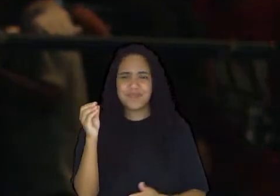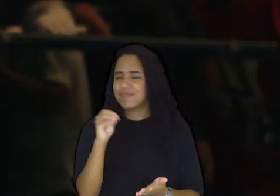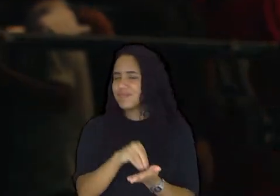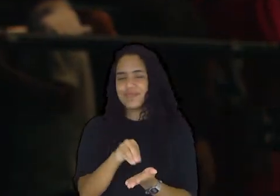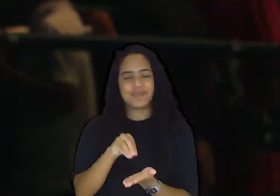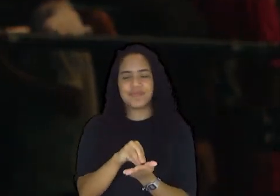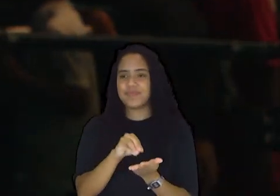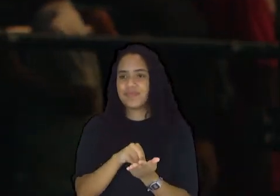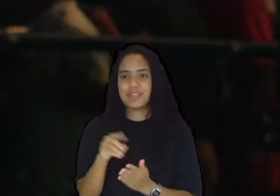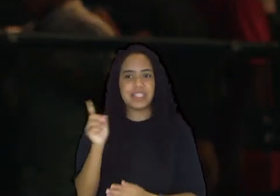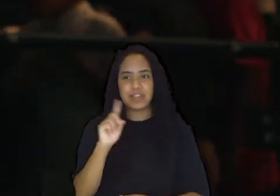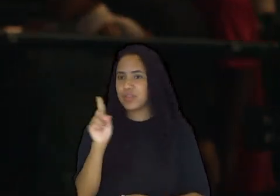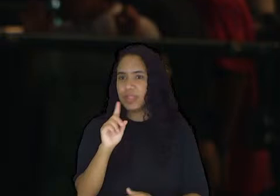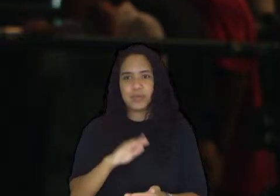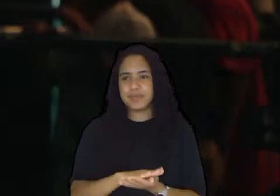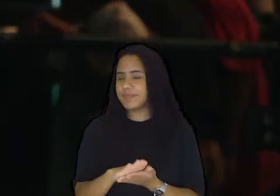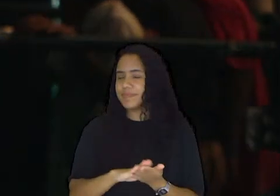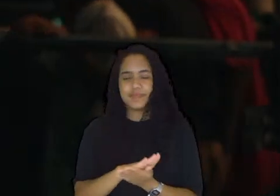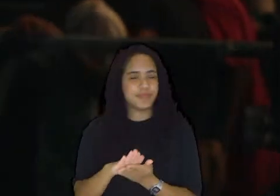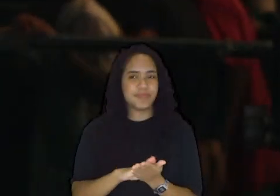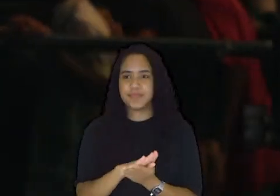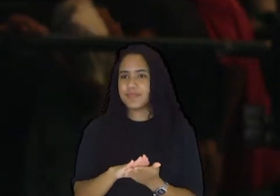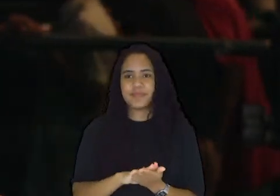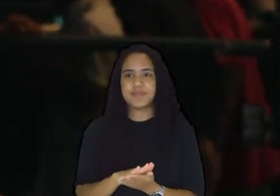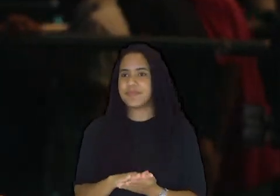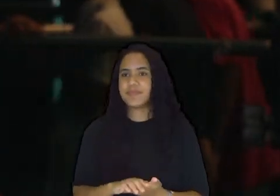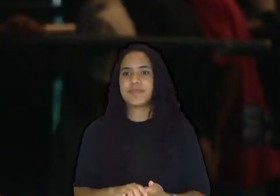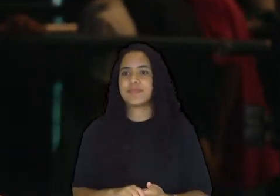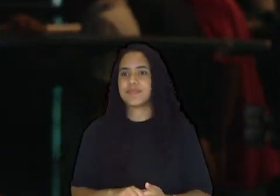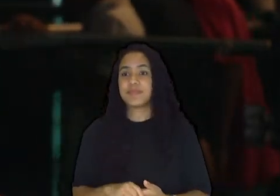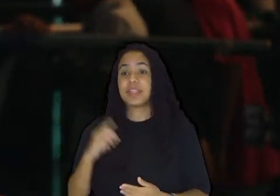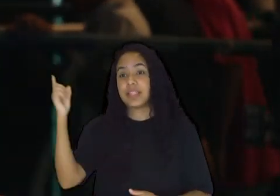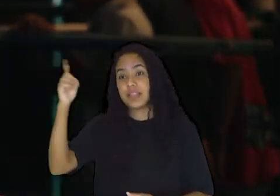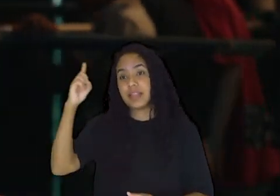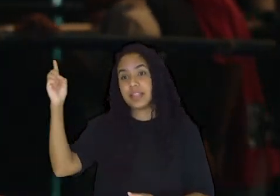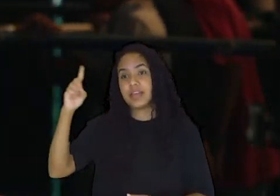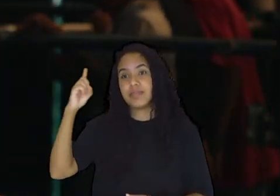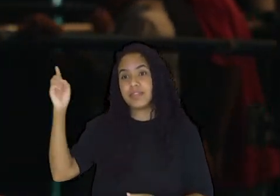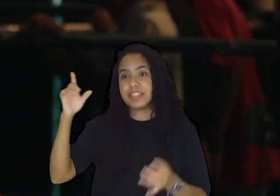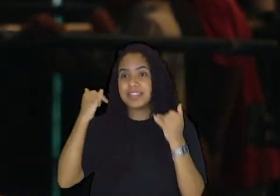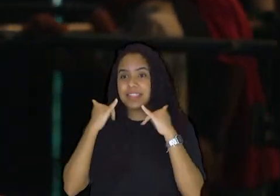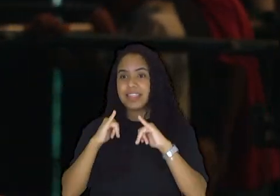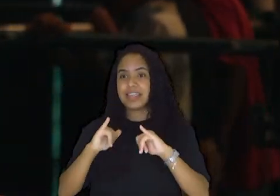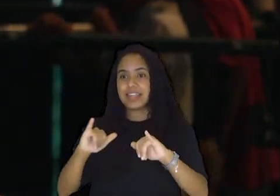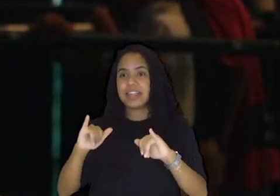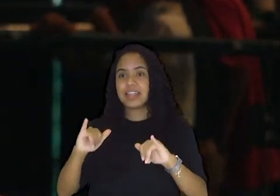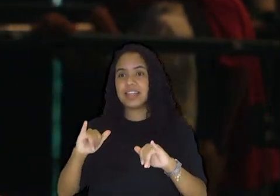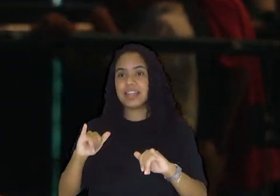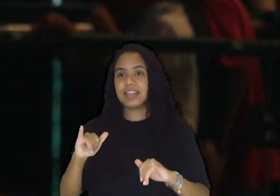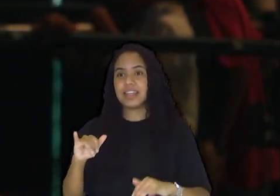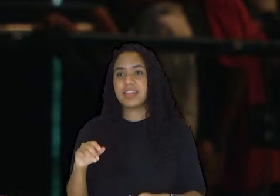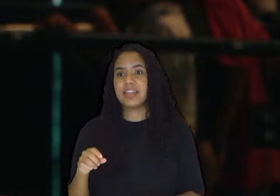Davi faz uma oração, uma declaração de quem é Deus.